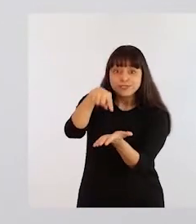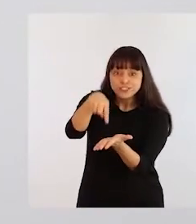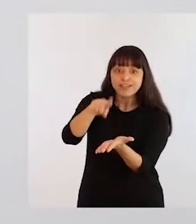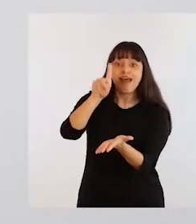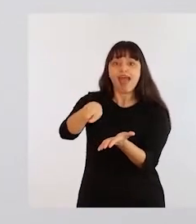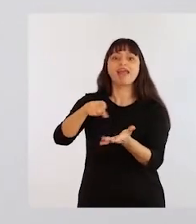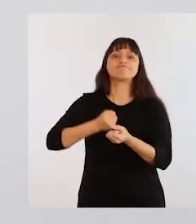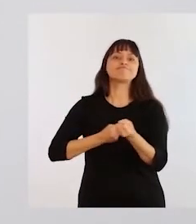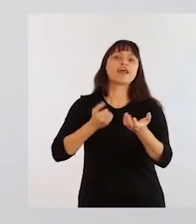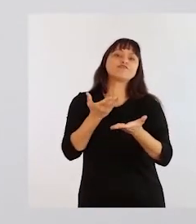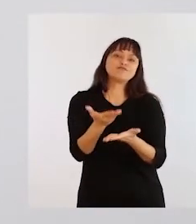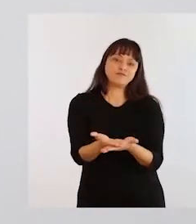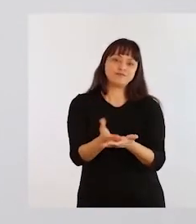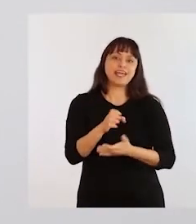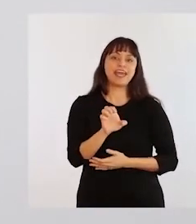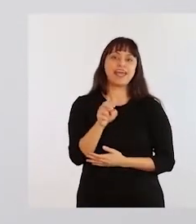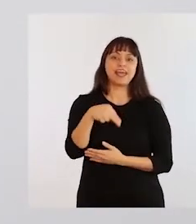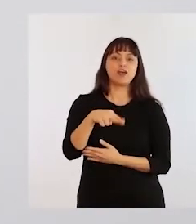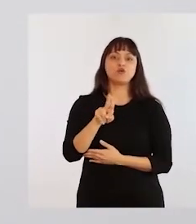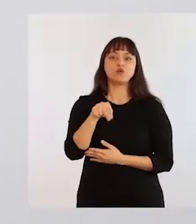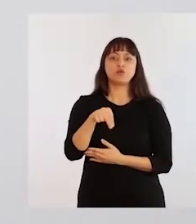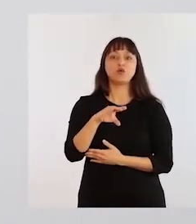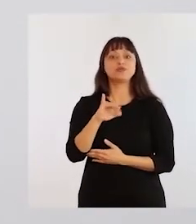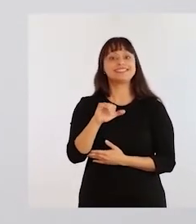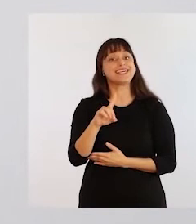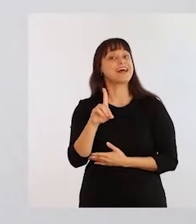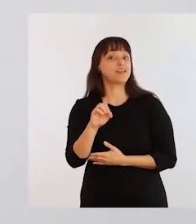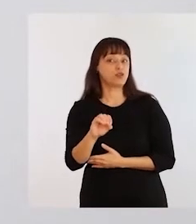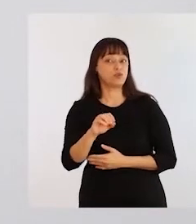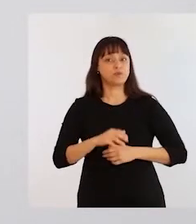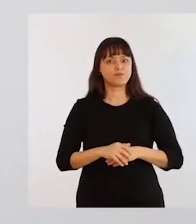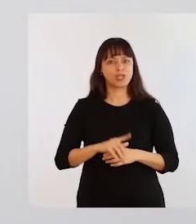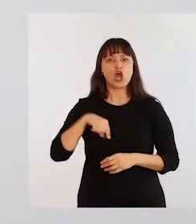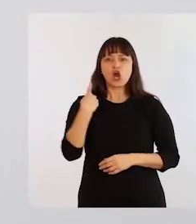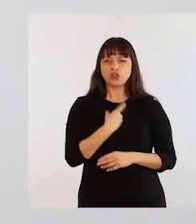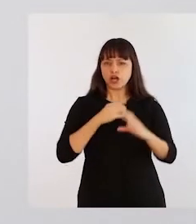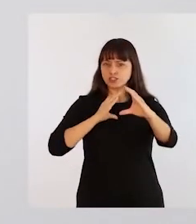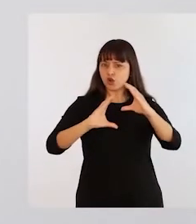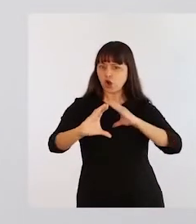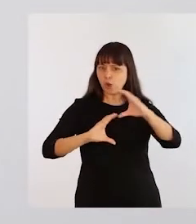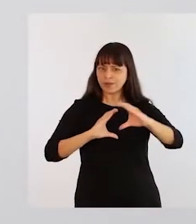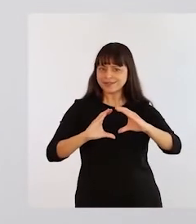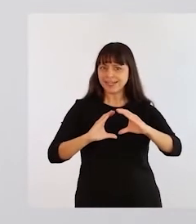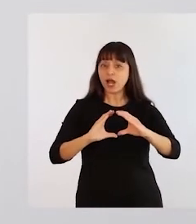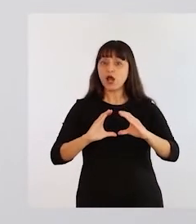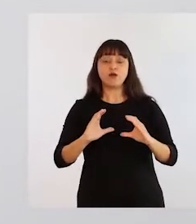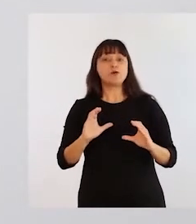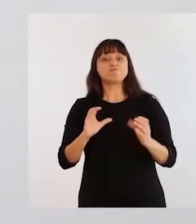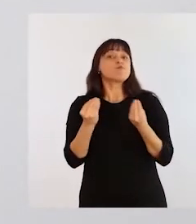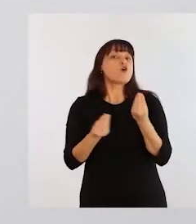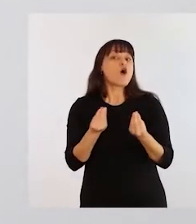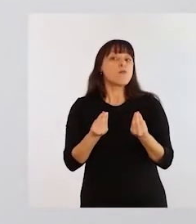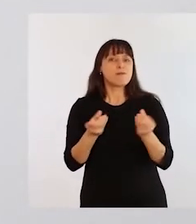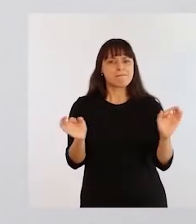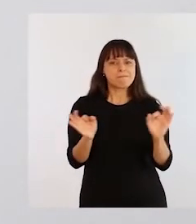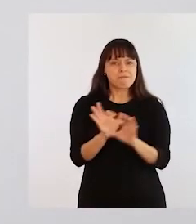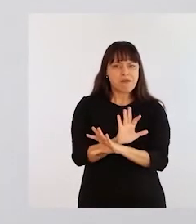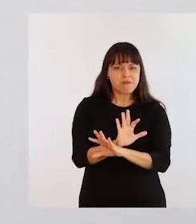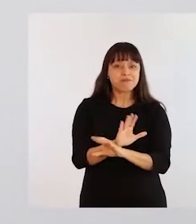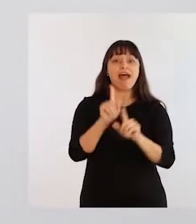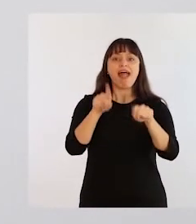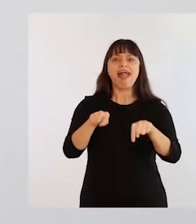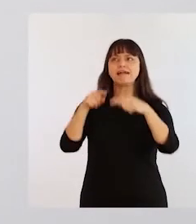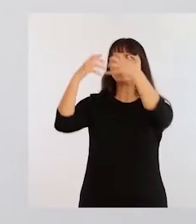poderíamos prosseguir abstratamente, a partir de um título ou um tema que indicasse o rumo, porque acabaríamos assim impedindo os